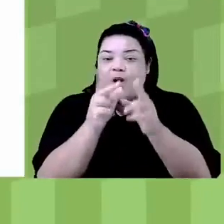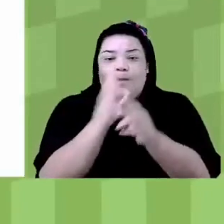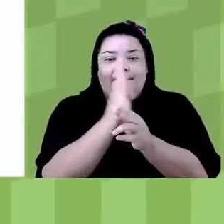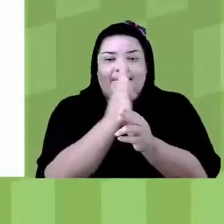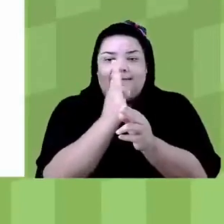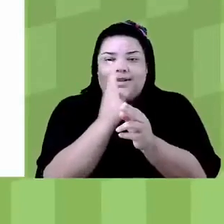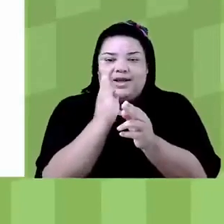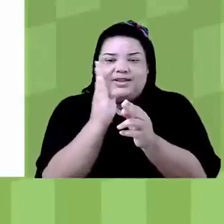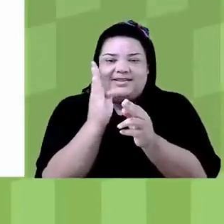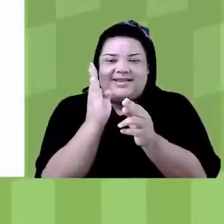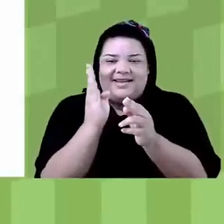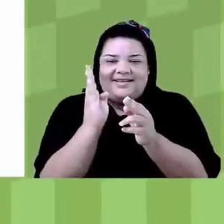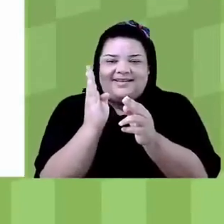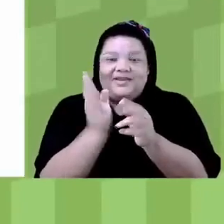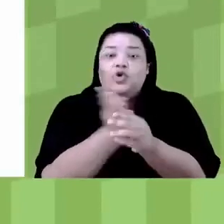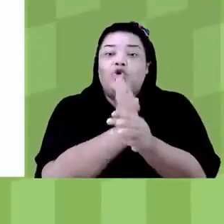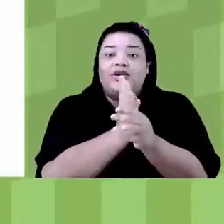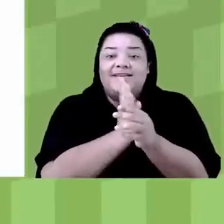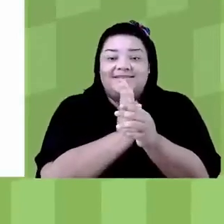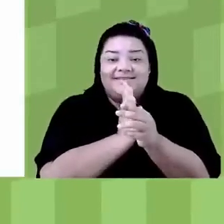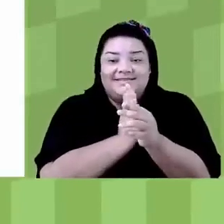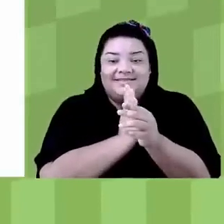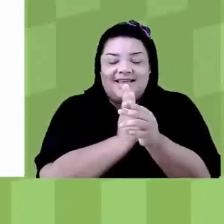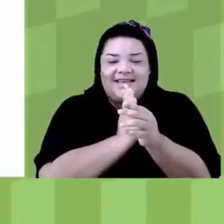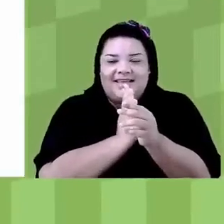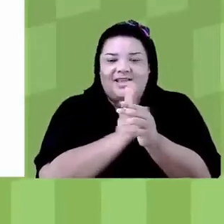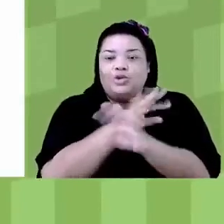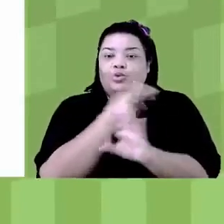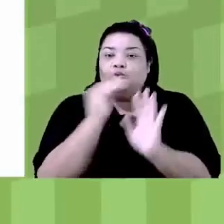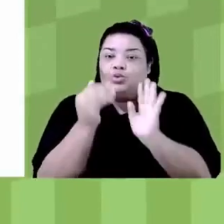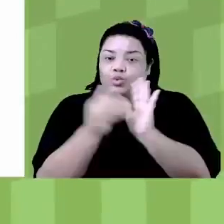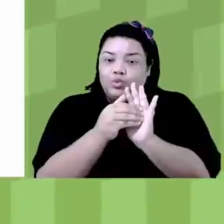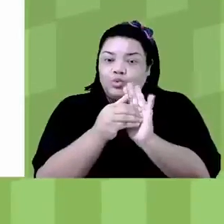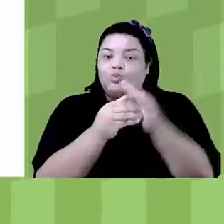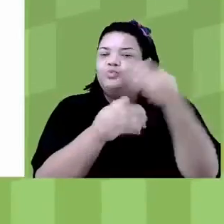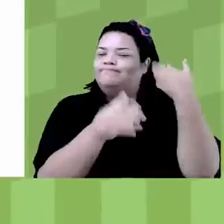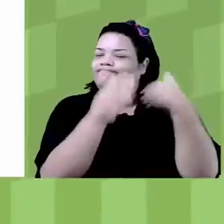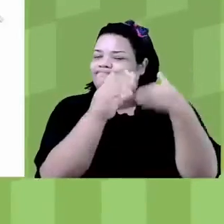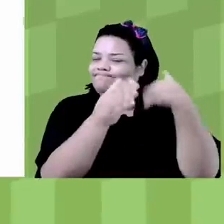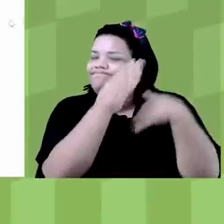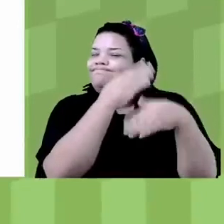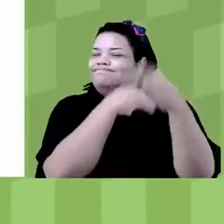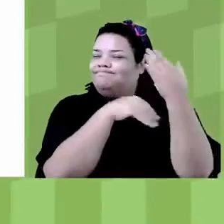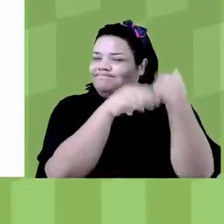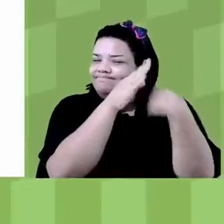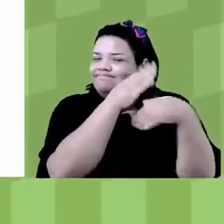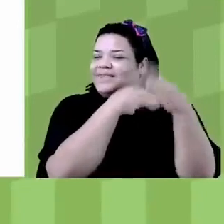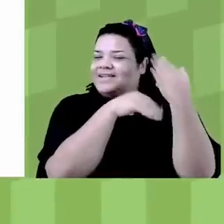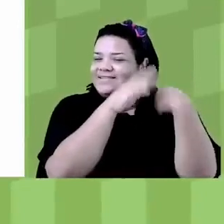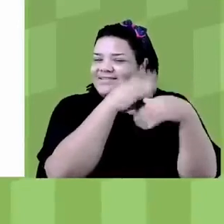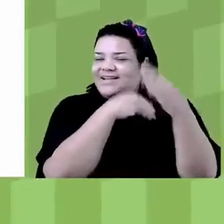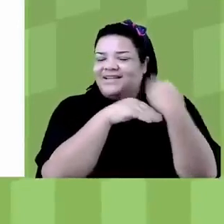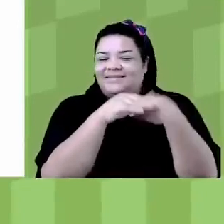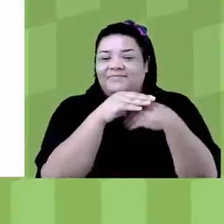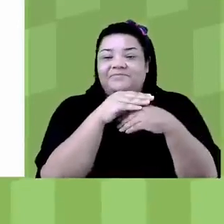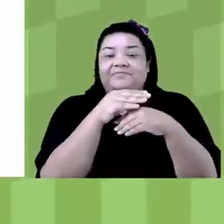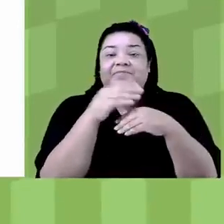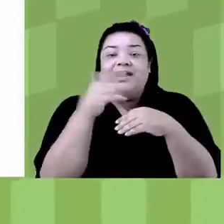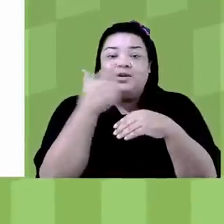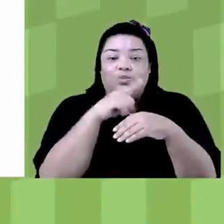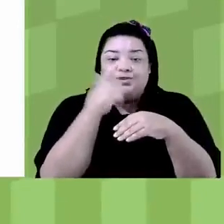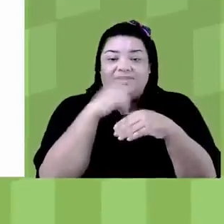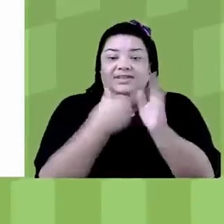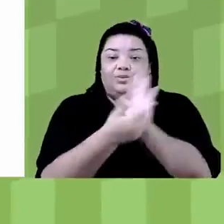permitiram conhecer a atmosfera de tempos passados. E com isso foi possível desenhar este gráfico